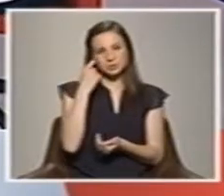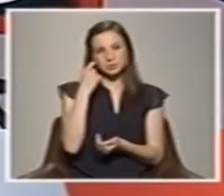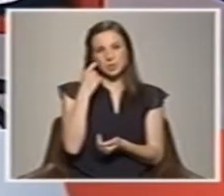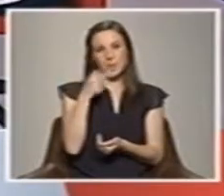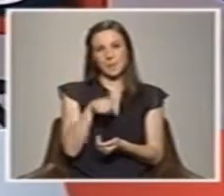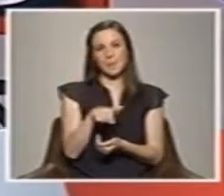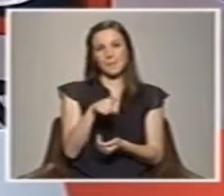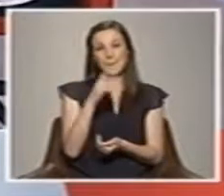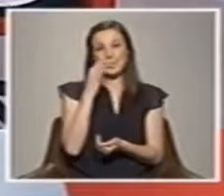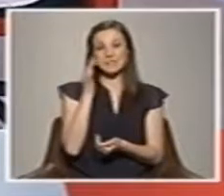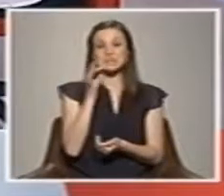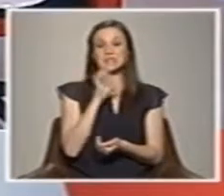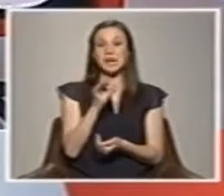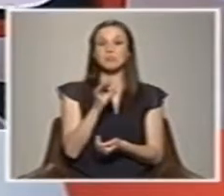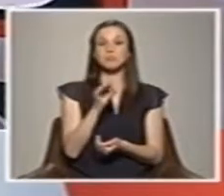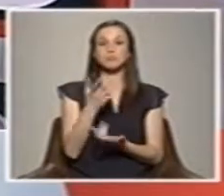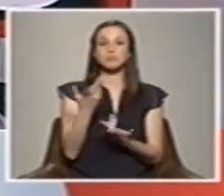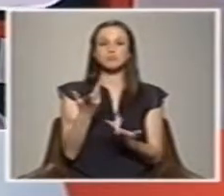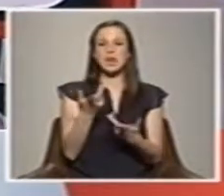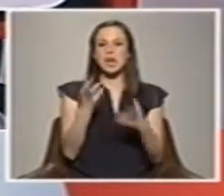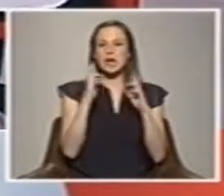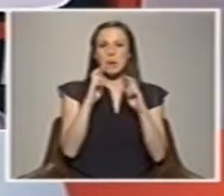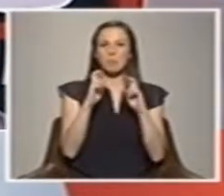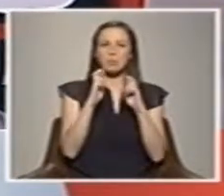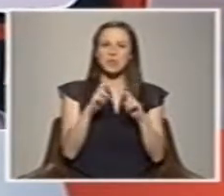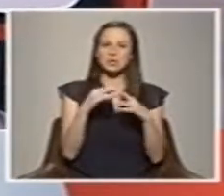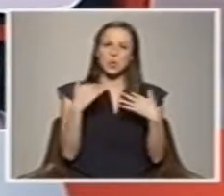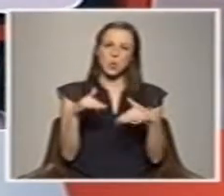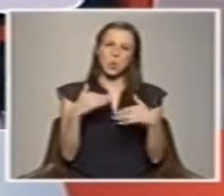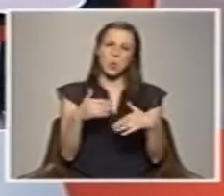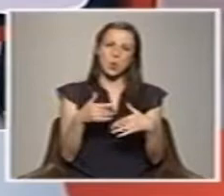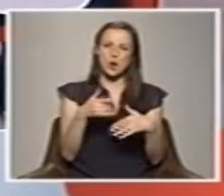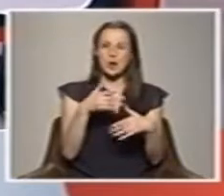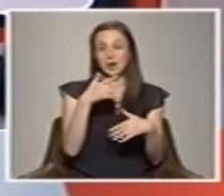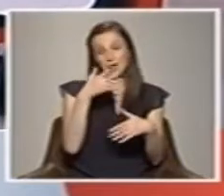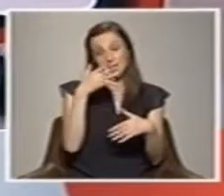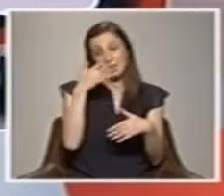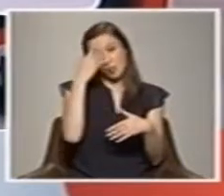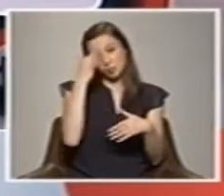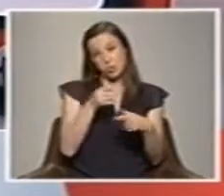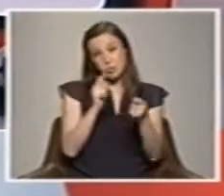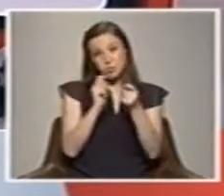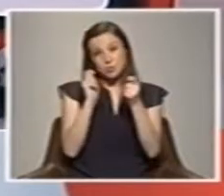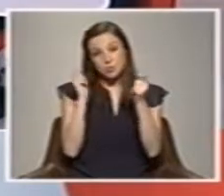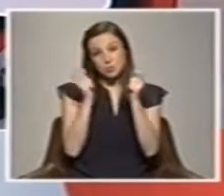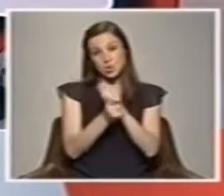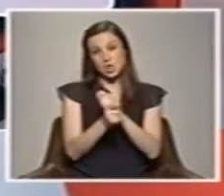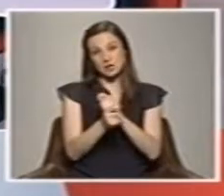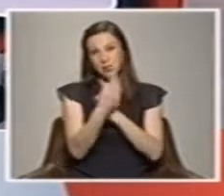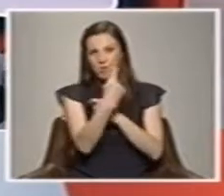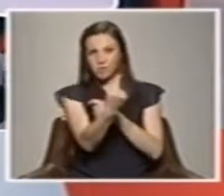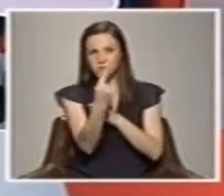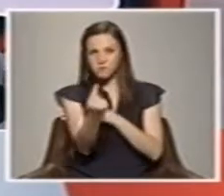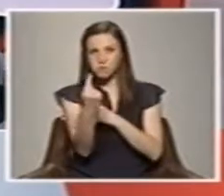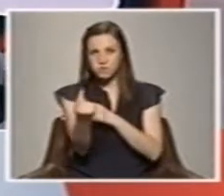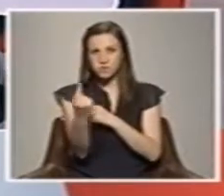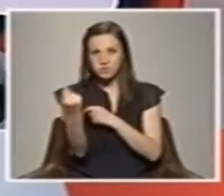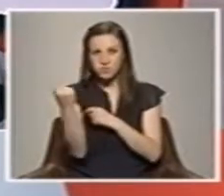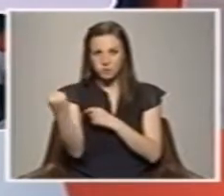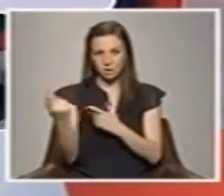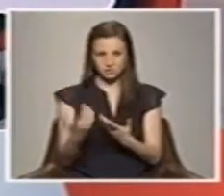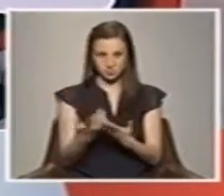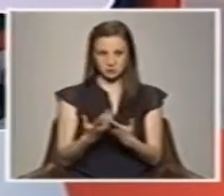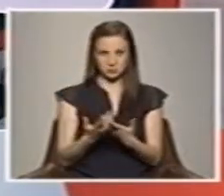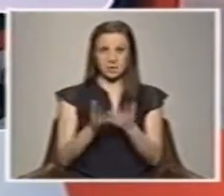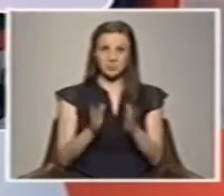pôr demasiada expectativa, demasiada esperança na mudança de comportamento dos cidadãos a título individual e que a soma... Temos de